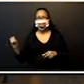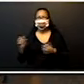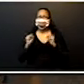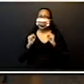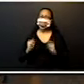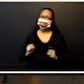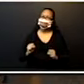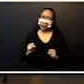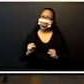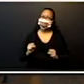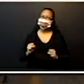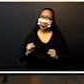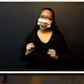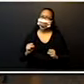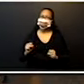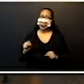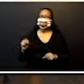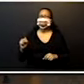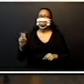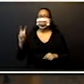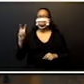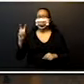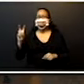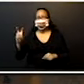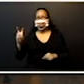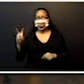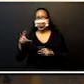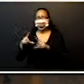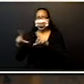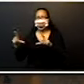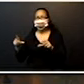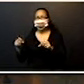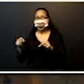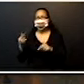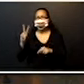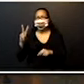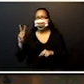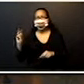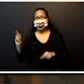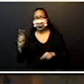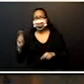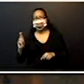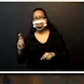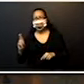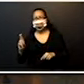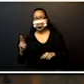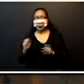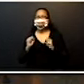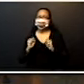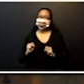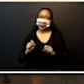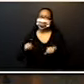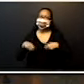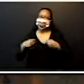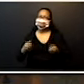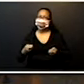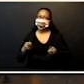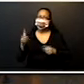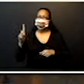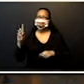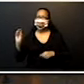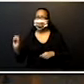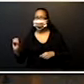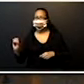20. Também não é 100? E o rapaz do mercadinho, ele pode me dar 10 notas de